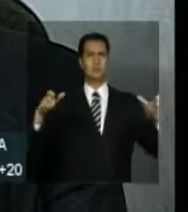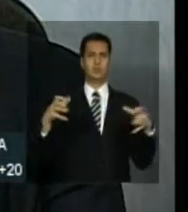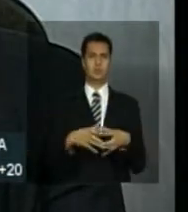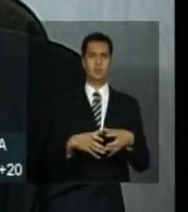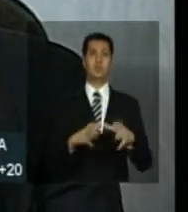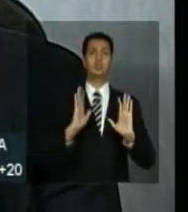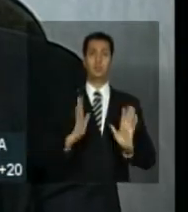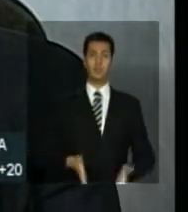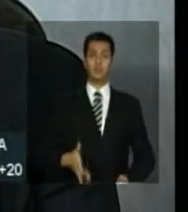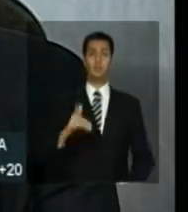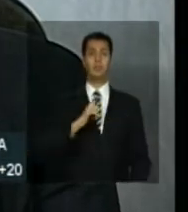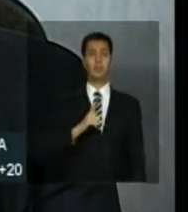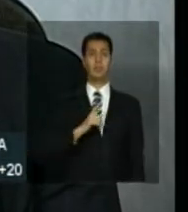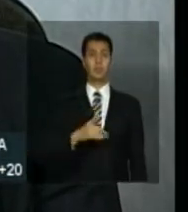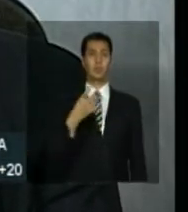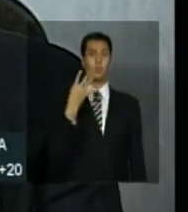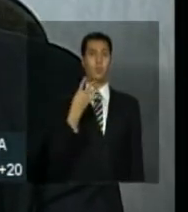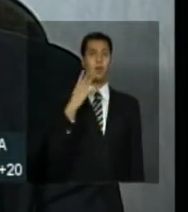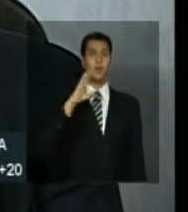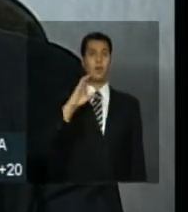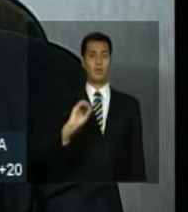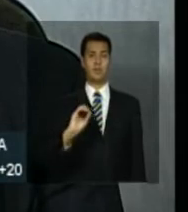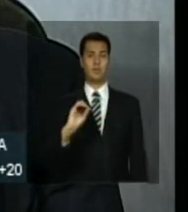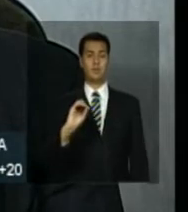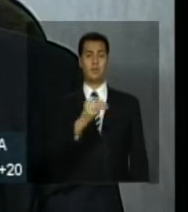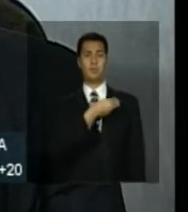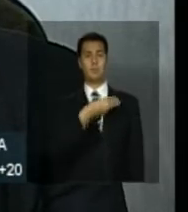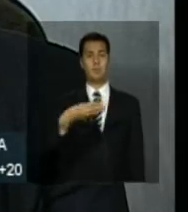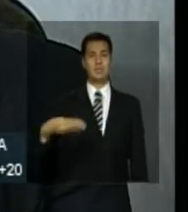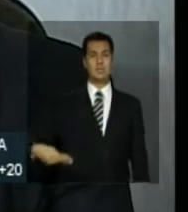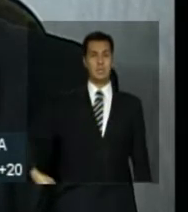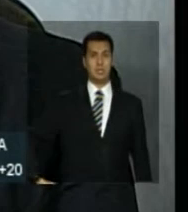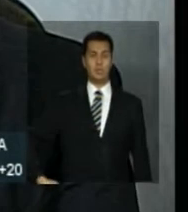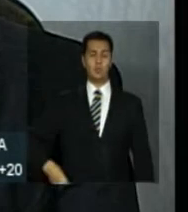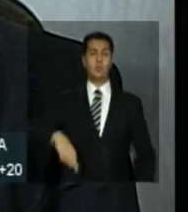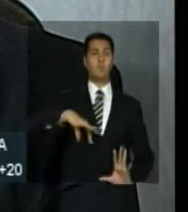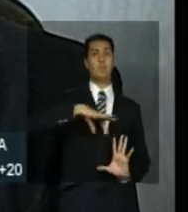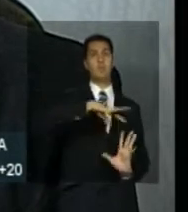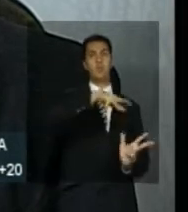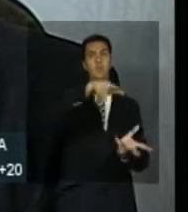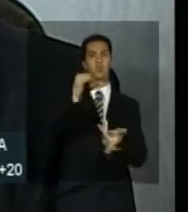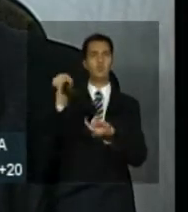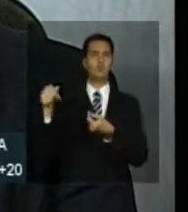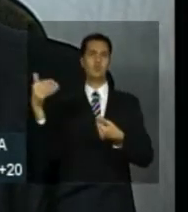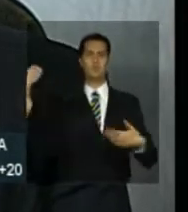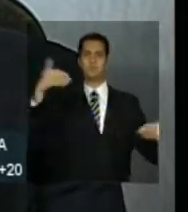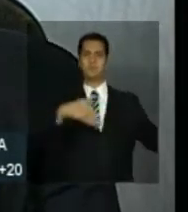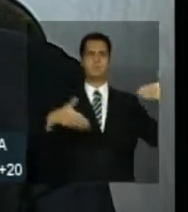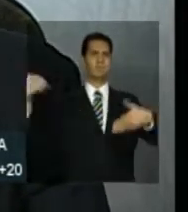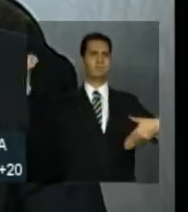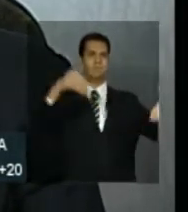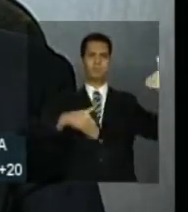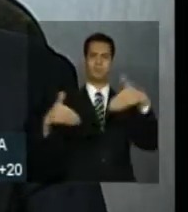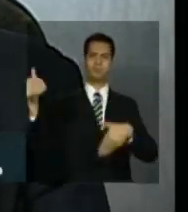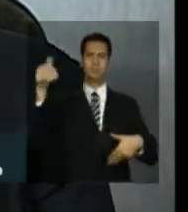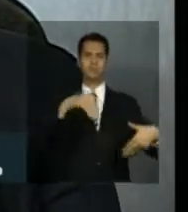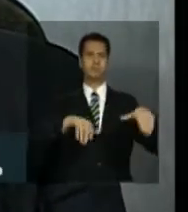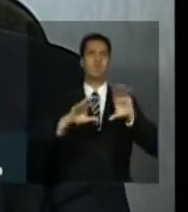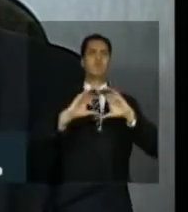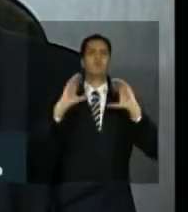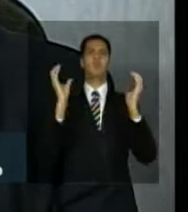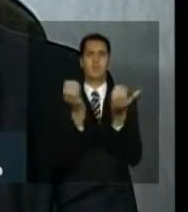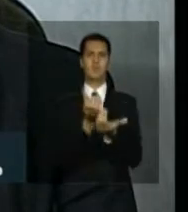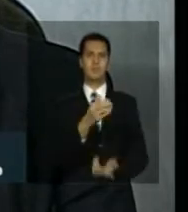40 ministros da agricultura do país do mundo confirmados para a Rio mais